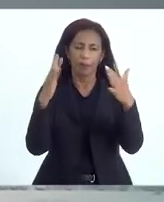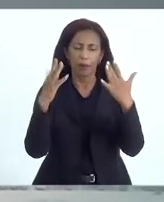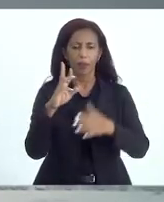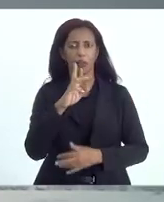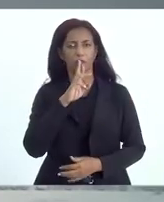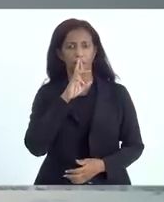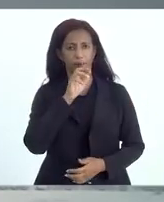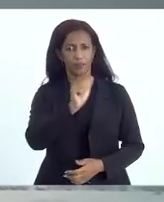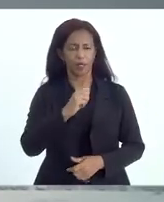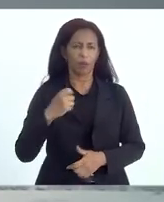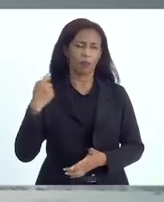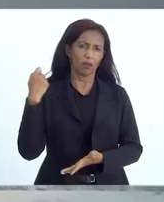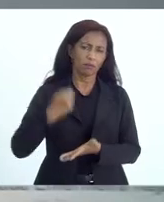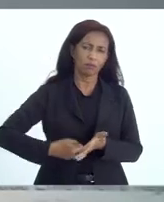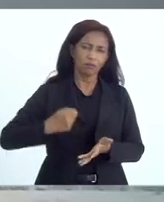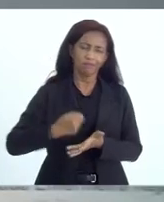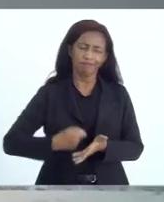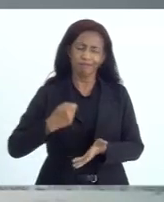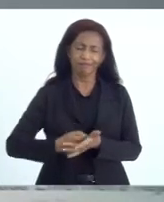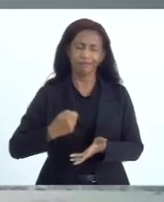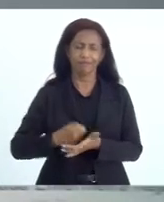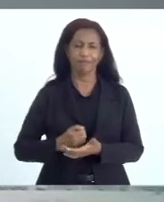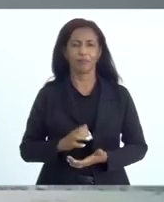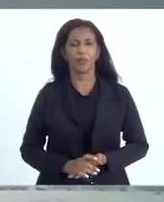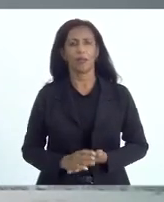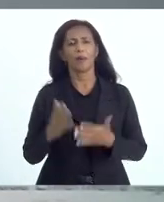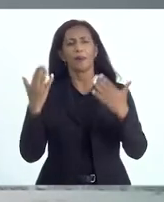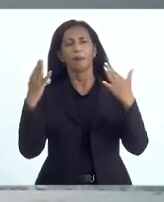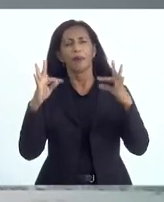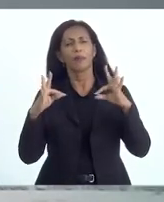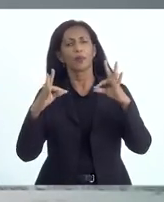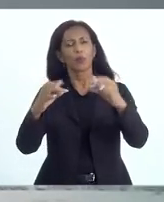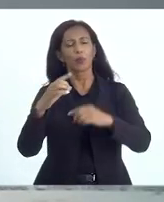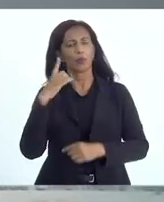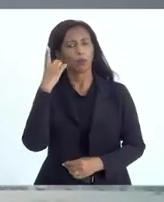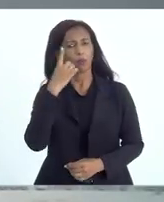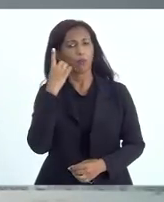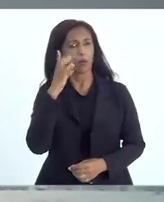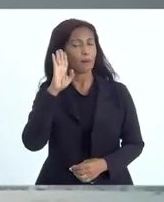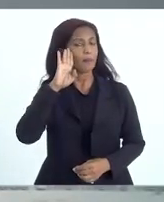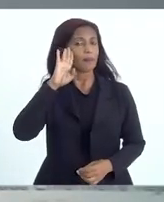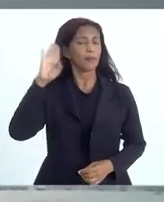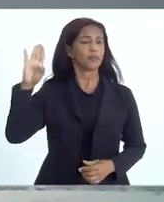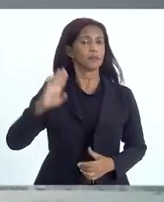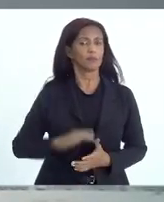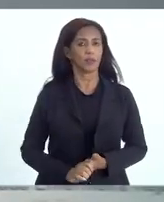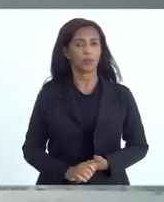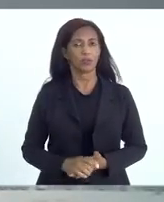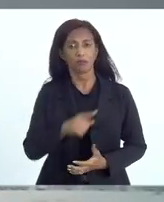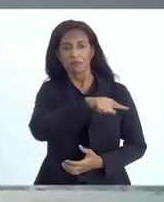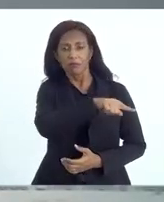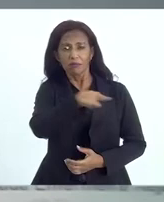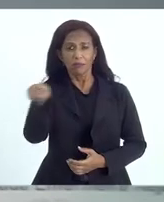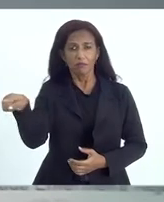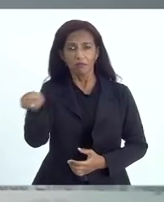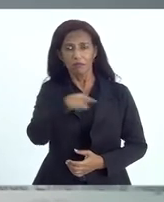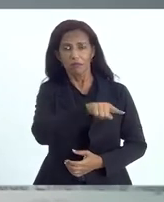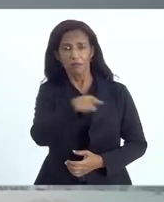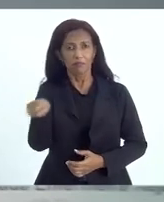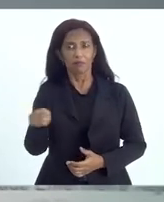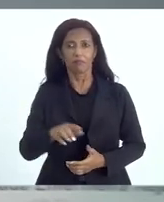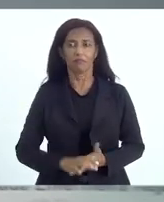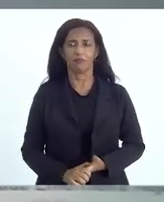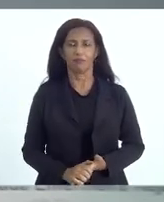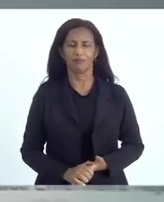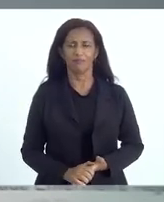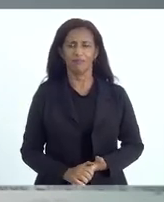deputado Rodrigo por essa luta ferrenha Parabéns a todos os deputados e principalmente a vocês né